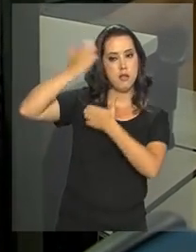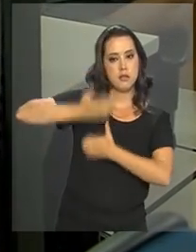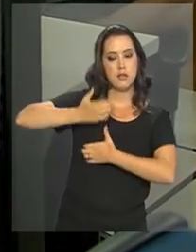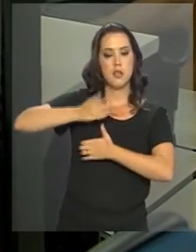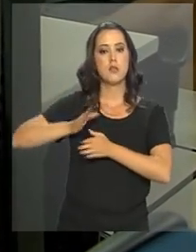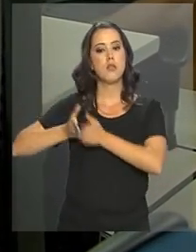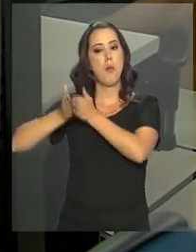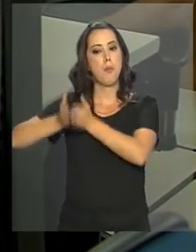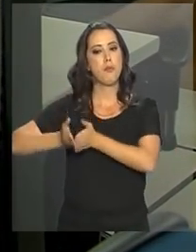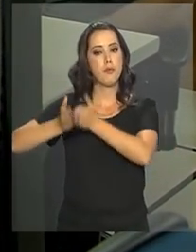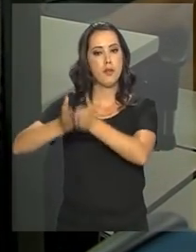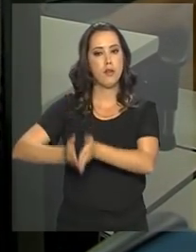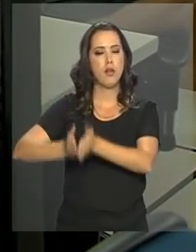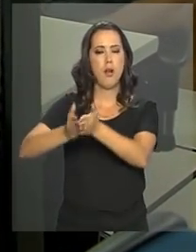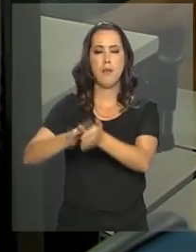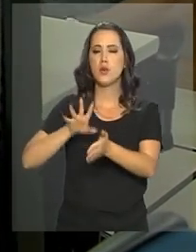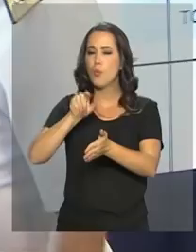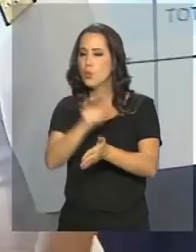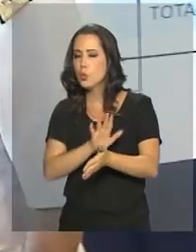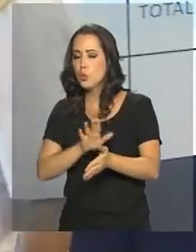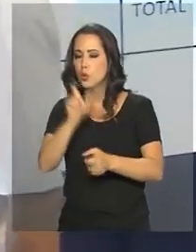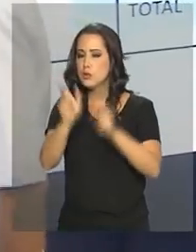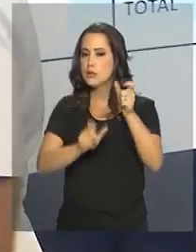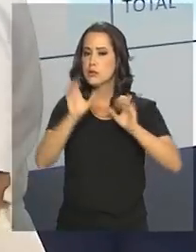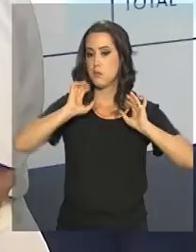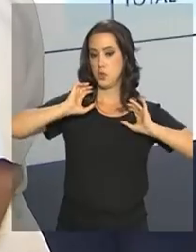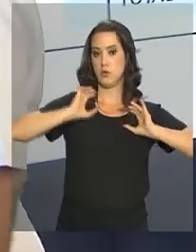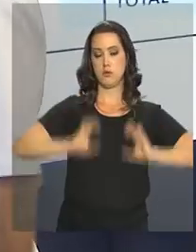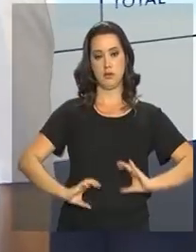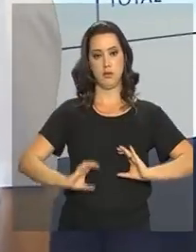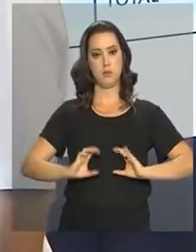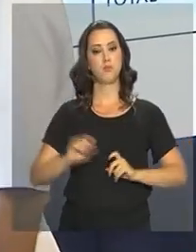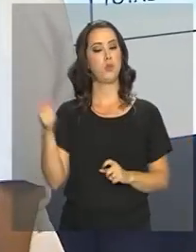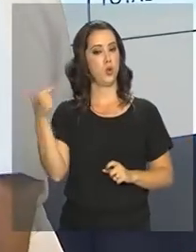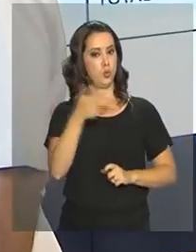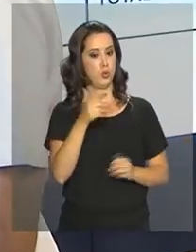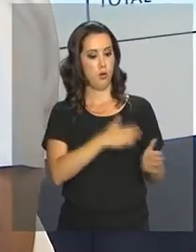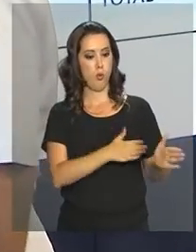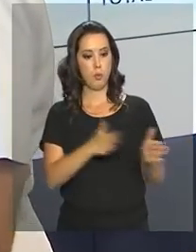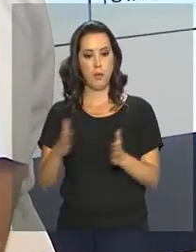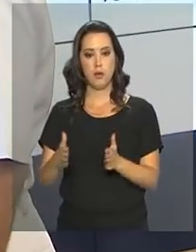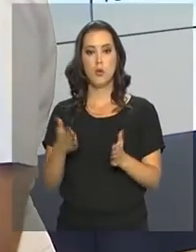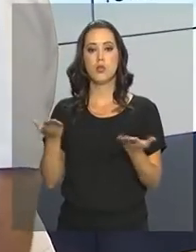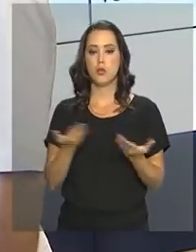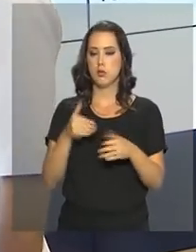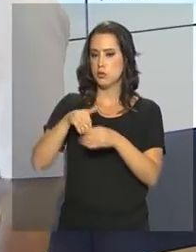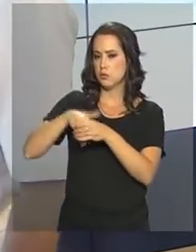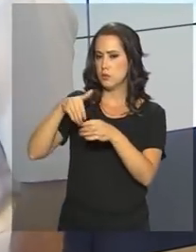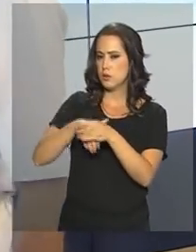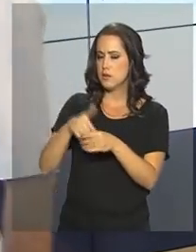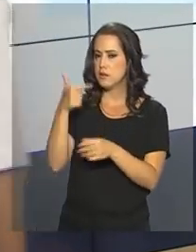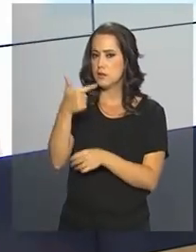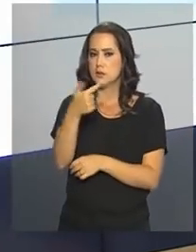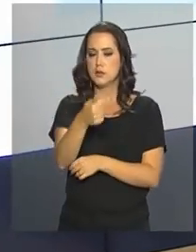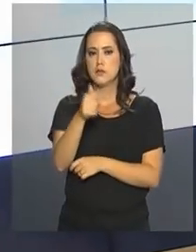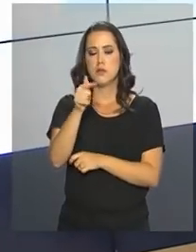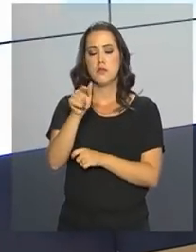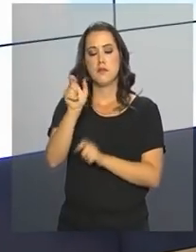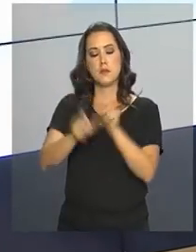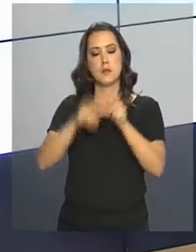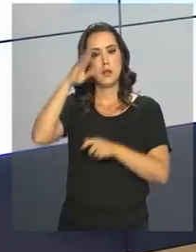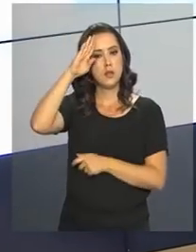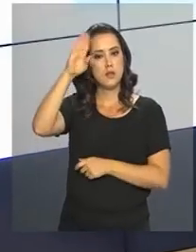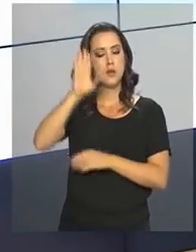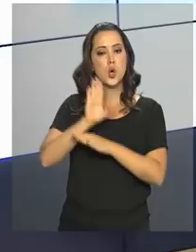democracia seja exercida por todo o cidadão. Só no segundo turno, quase 27 mil militares das 3 forças